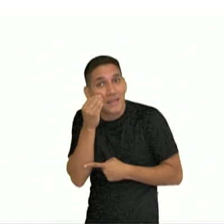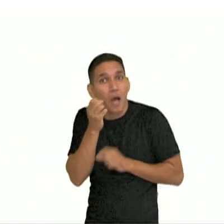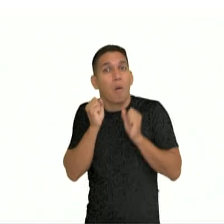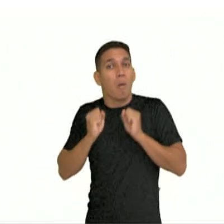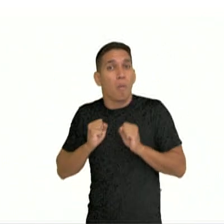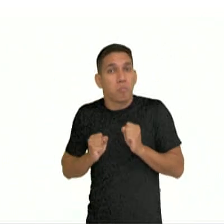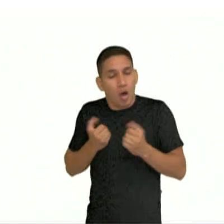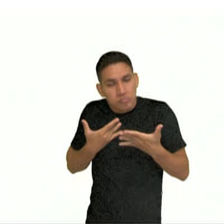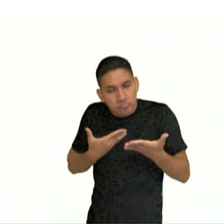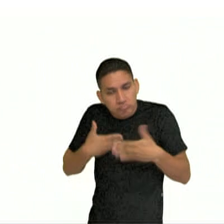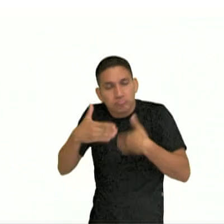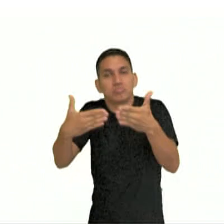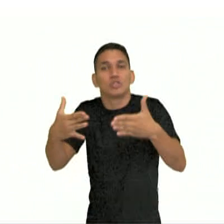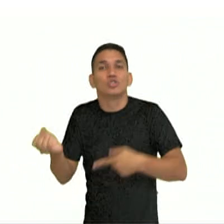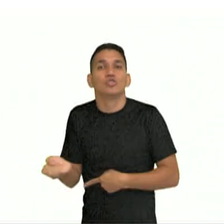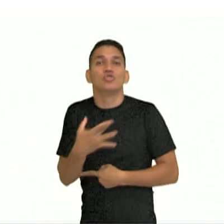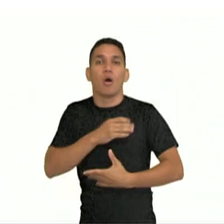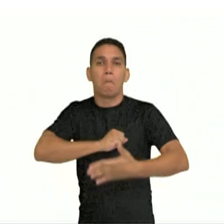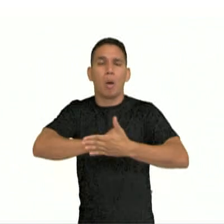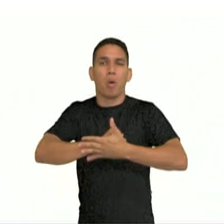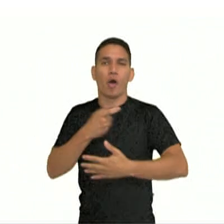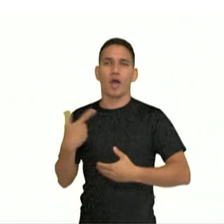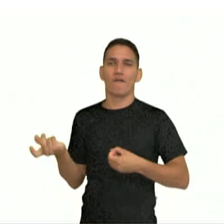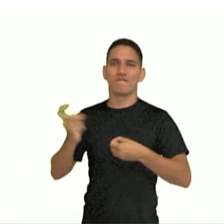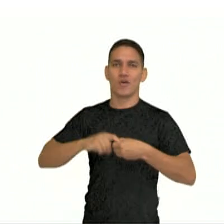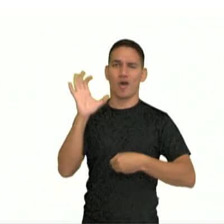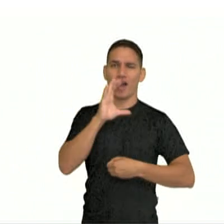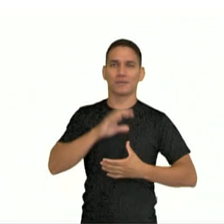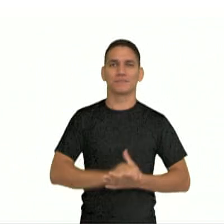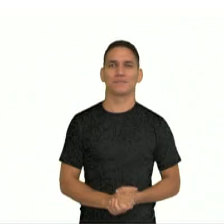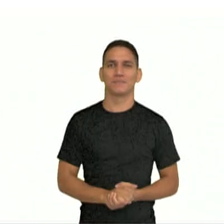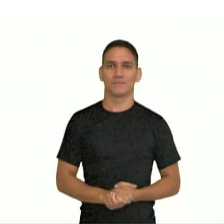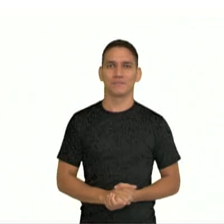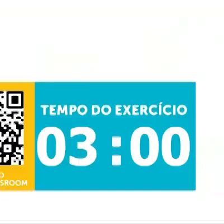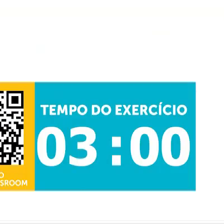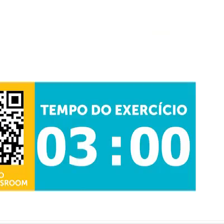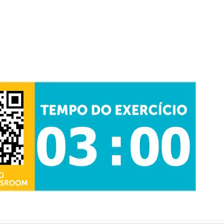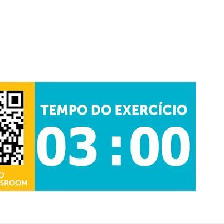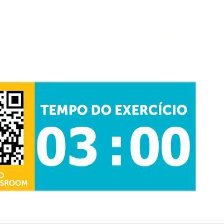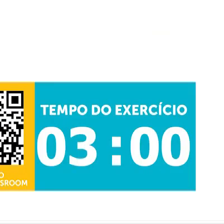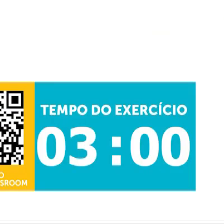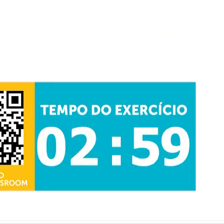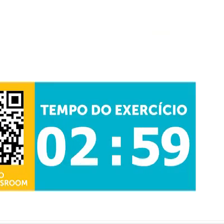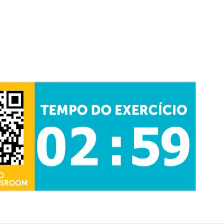de criar novos sons eu volto em estâncias e